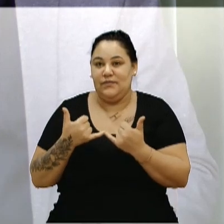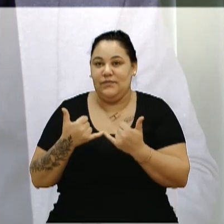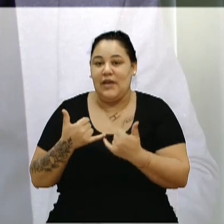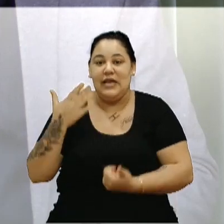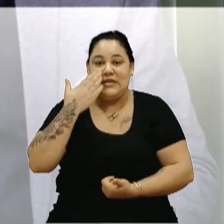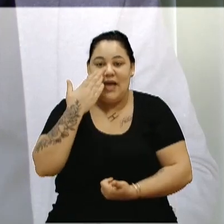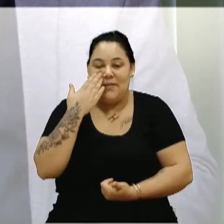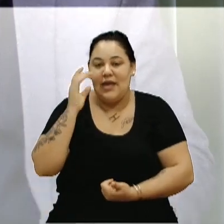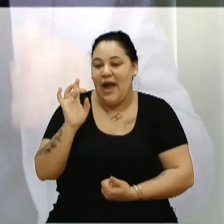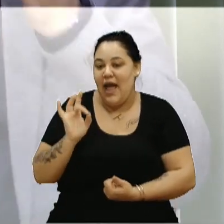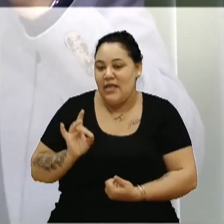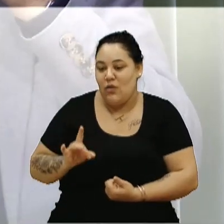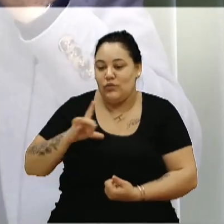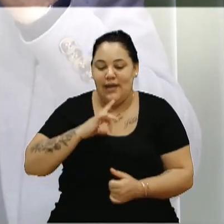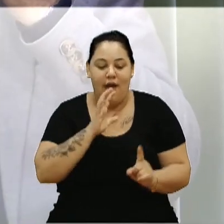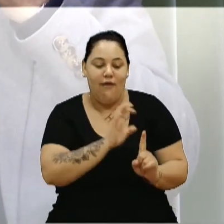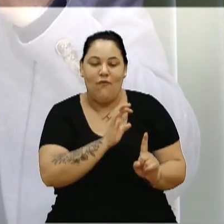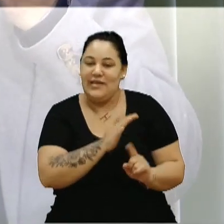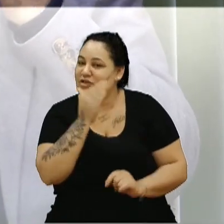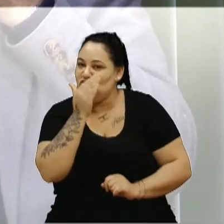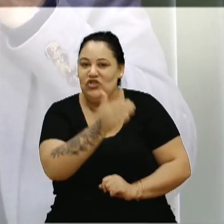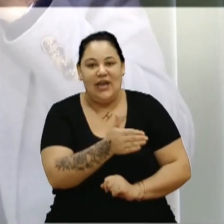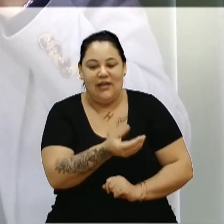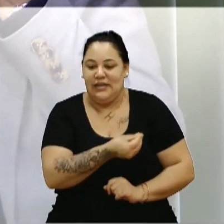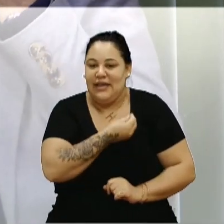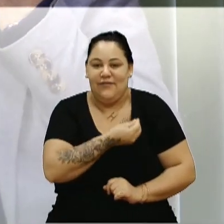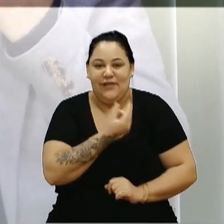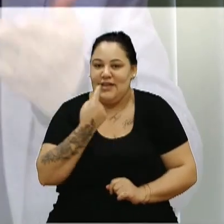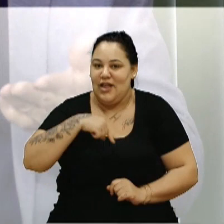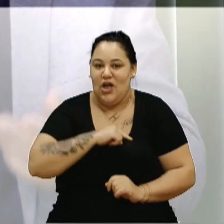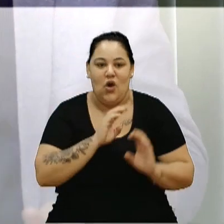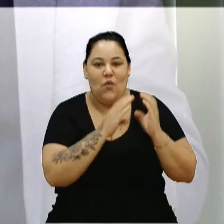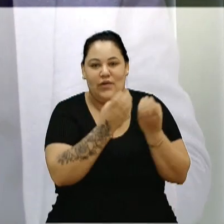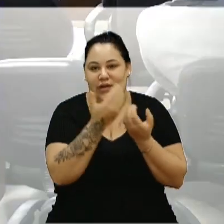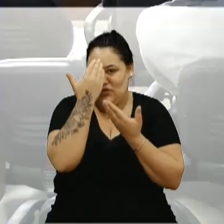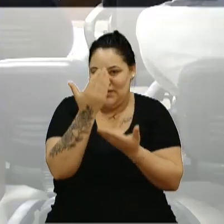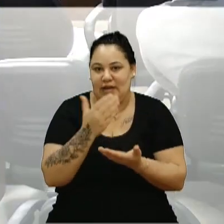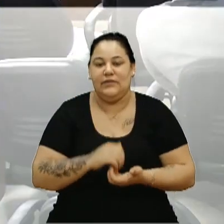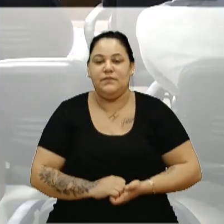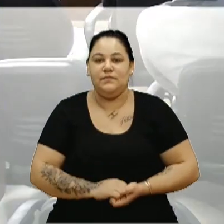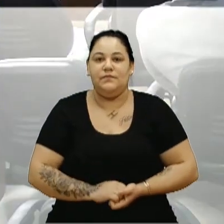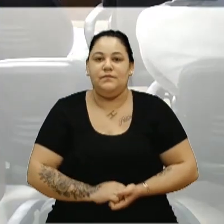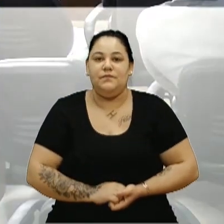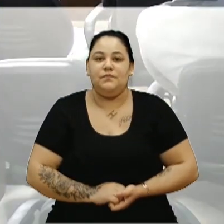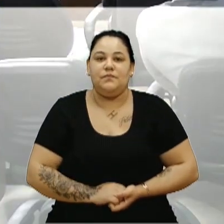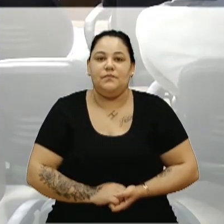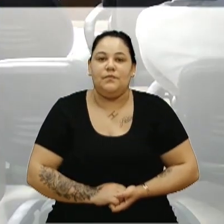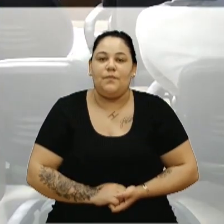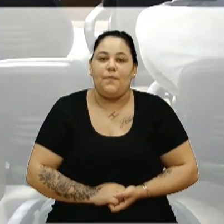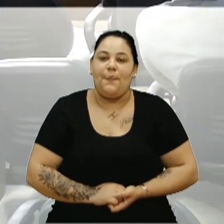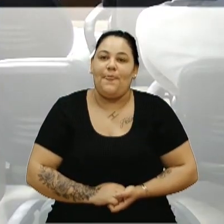cada um deles tem o reflexo direto na vida da nossa comunidade. Então, obrigada por isso.